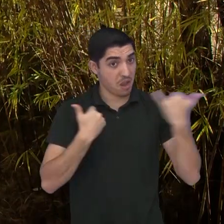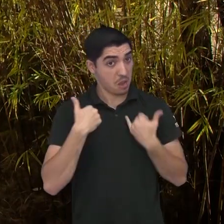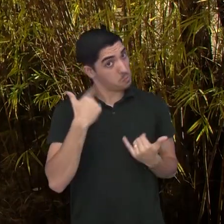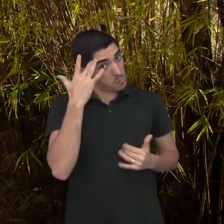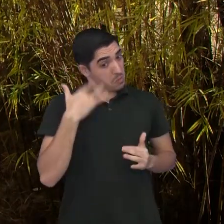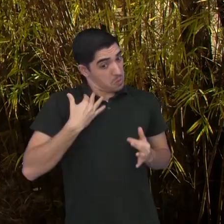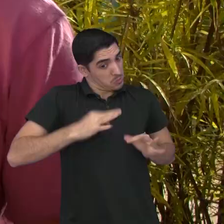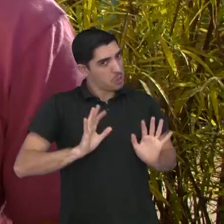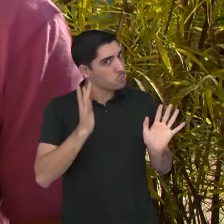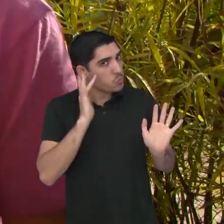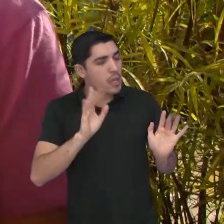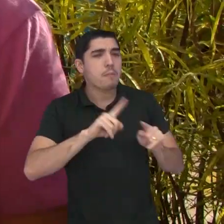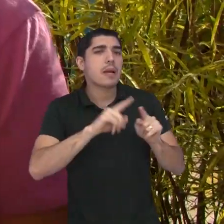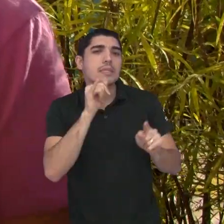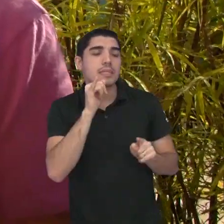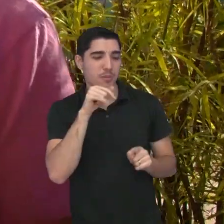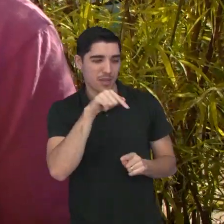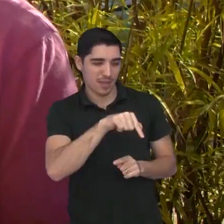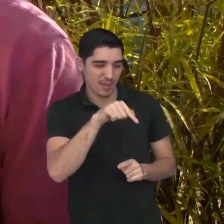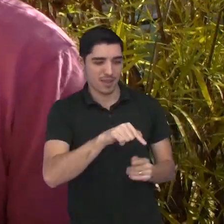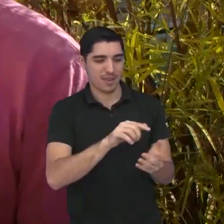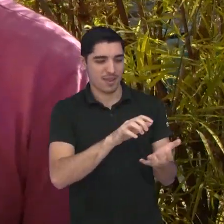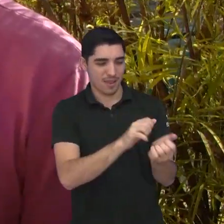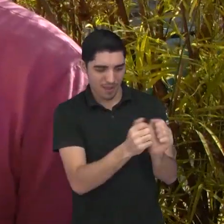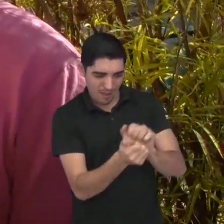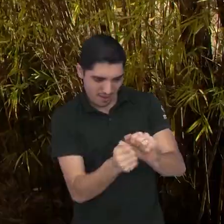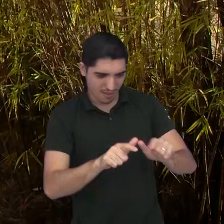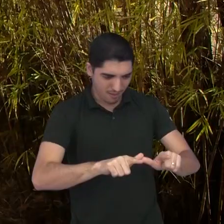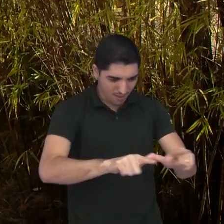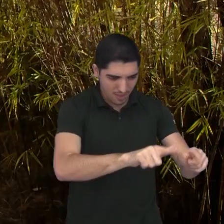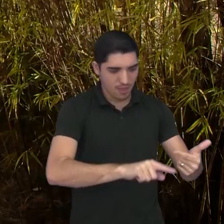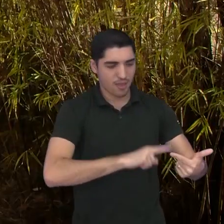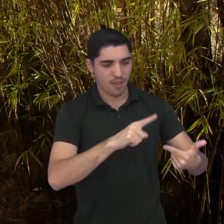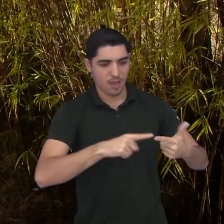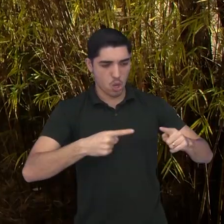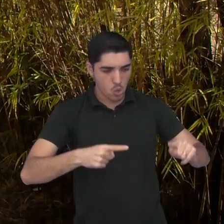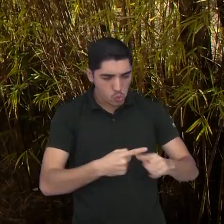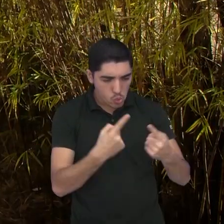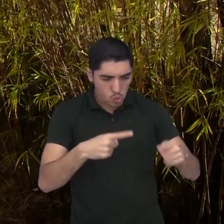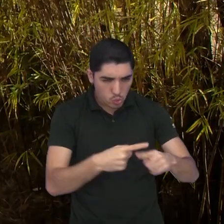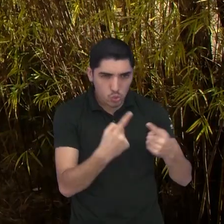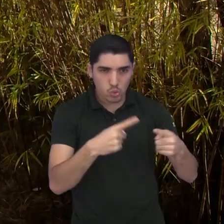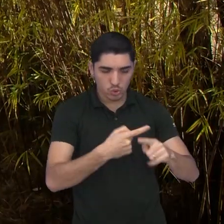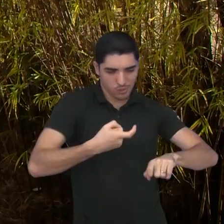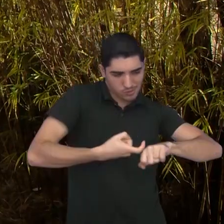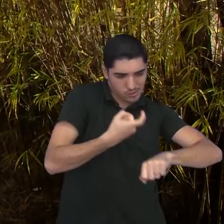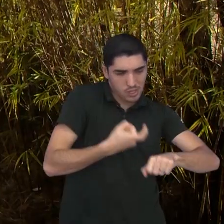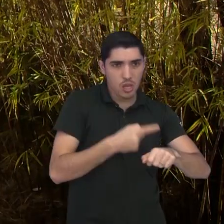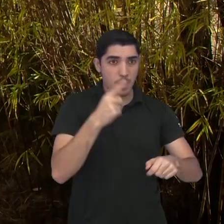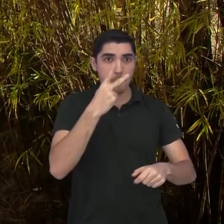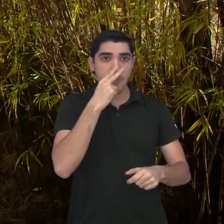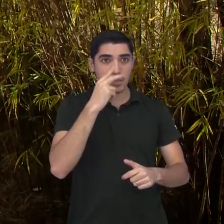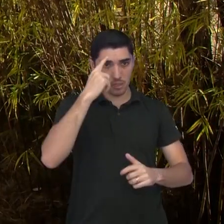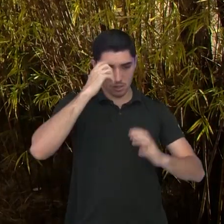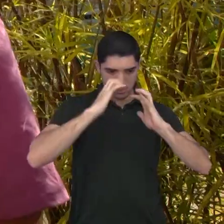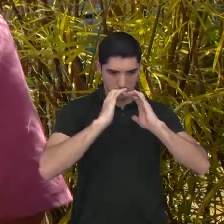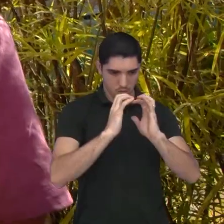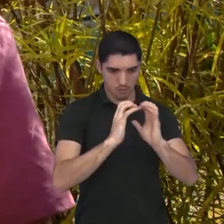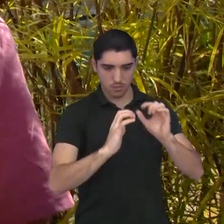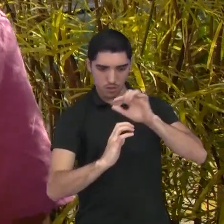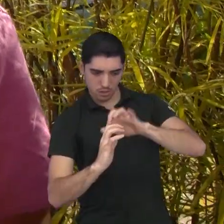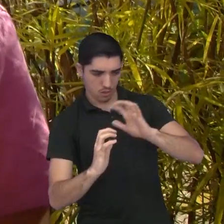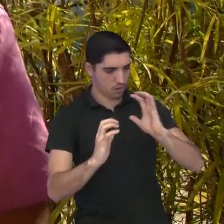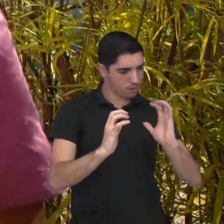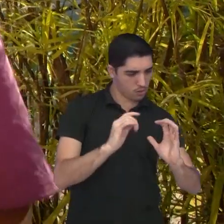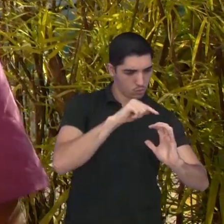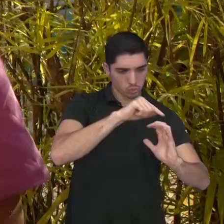me corrige se eu estiver errado, Evaldo, que o mosaico, o crochê, são técnicas que estimulam os dois lados do cérebro. Verdade. Me explica